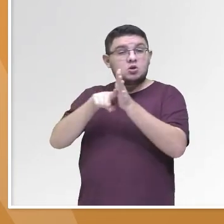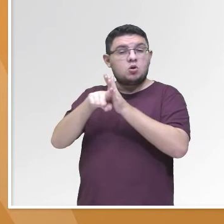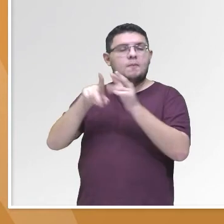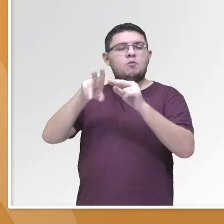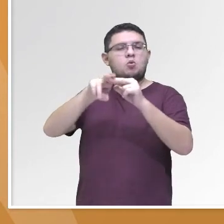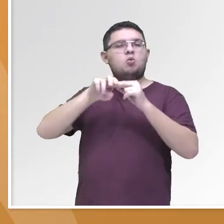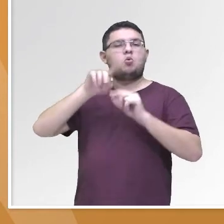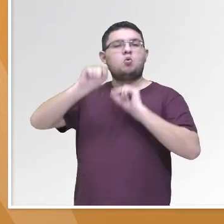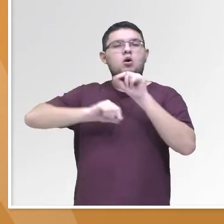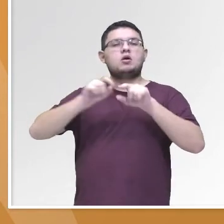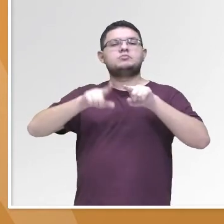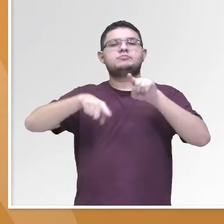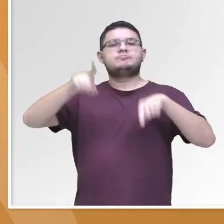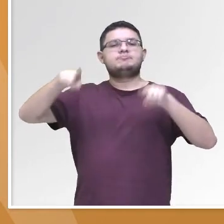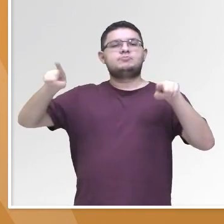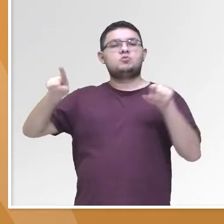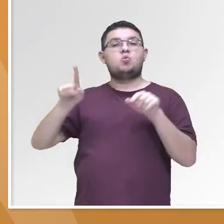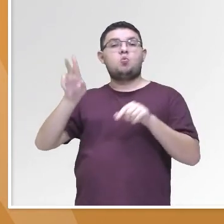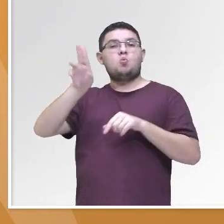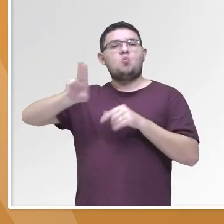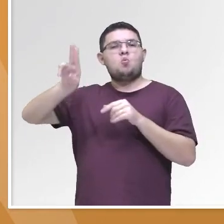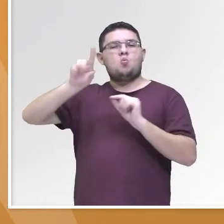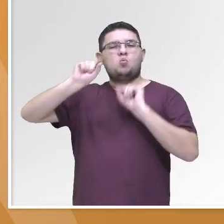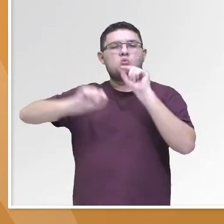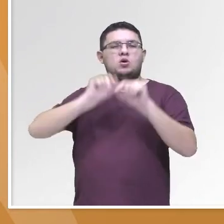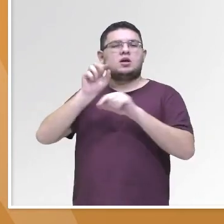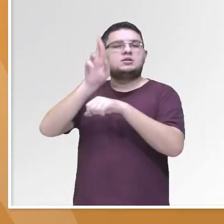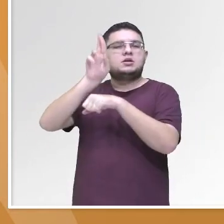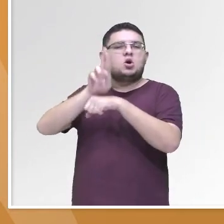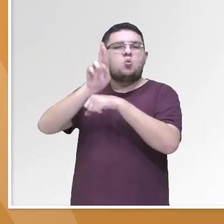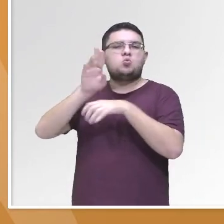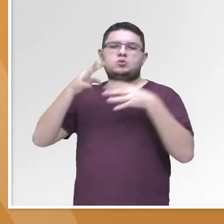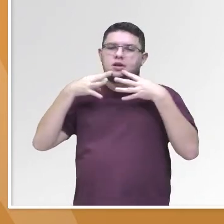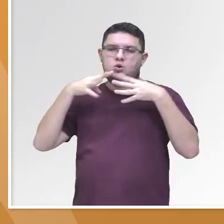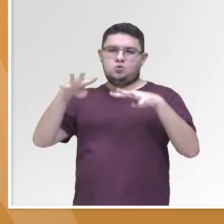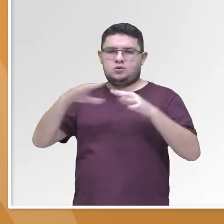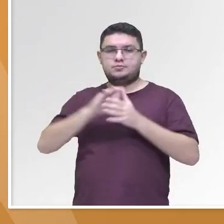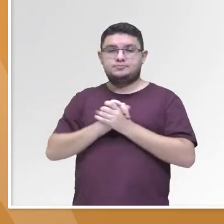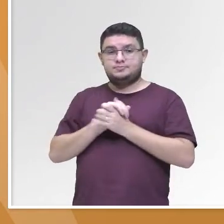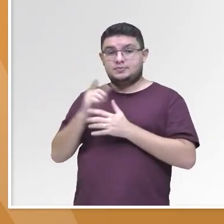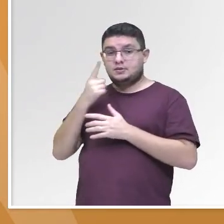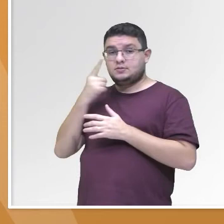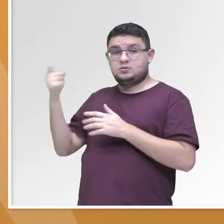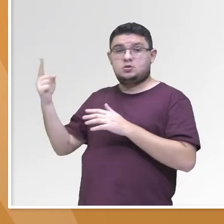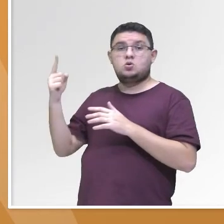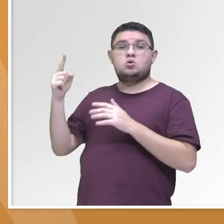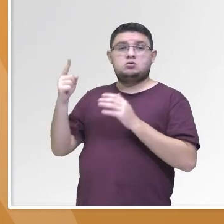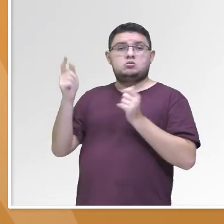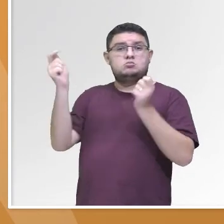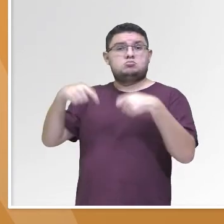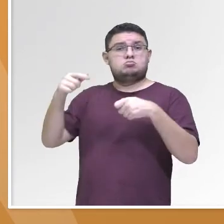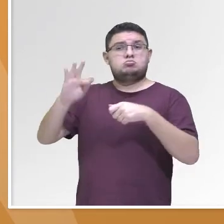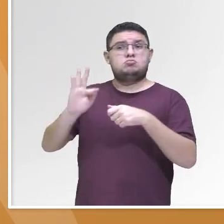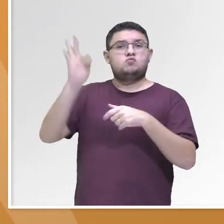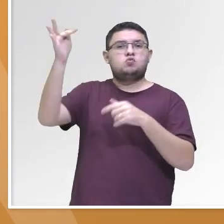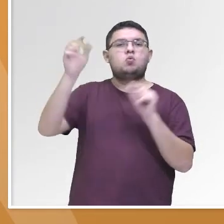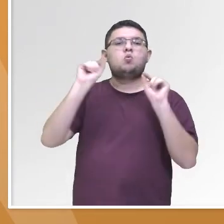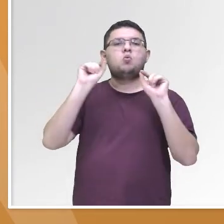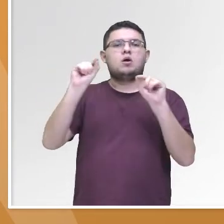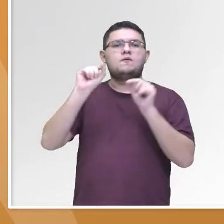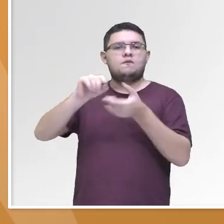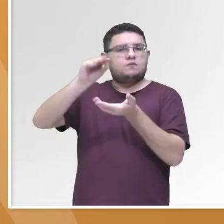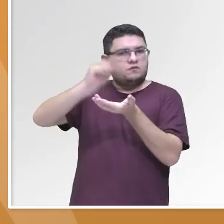a gente faz hoje dos recursos da natureza, né? Então, uma previsão aí que é feita, a gente pode já